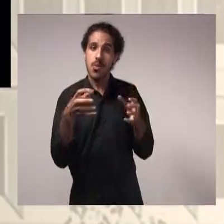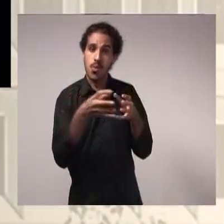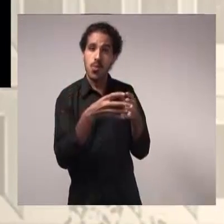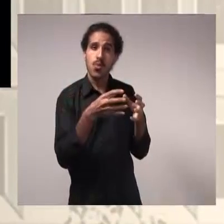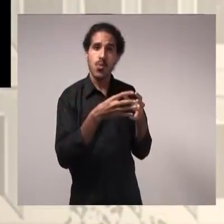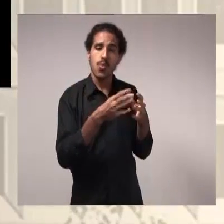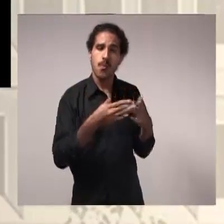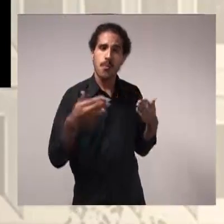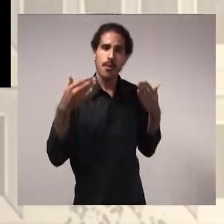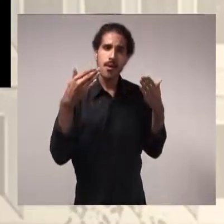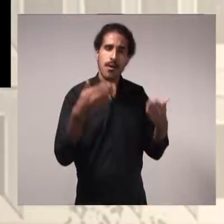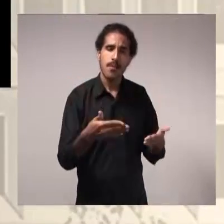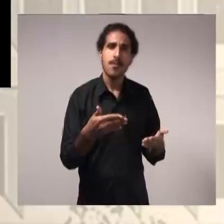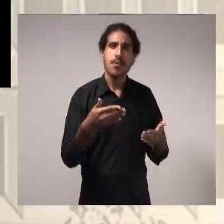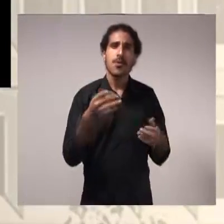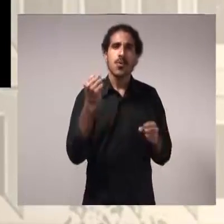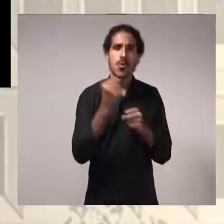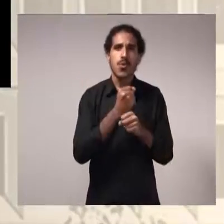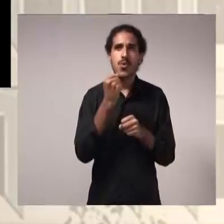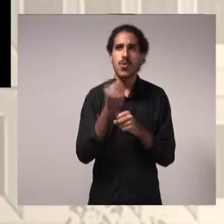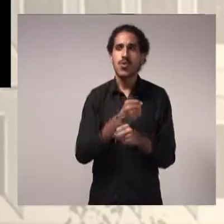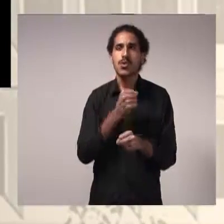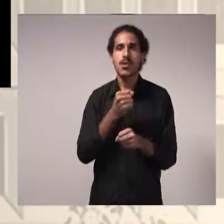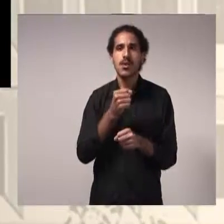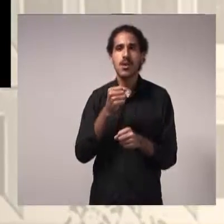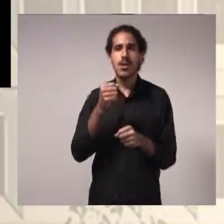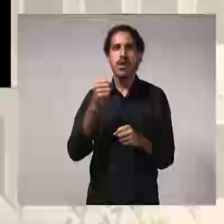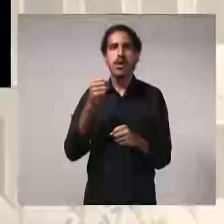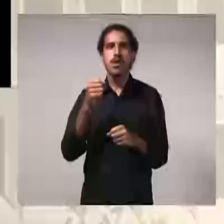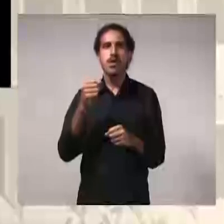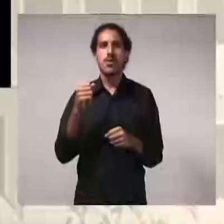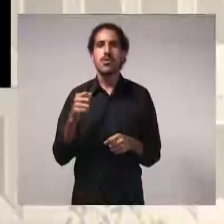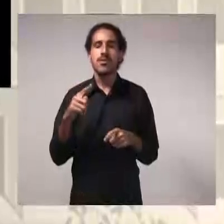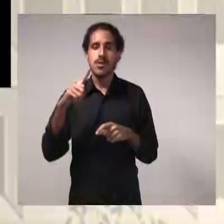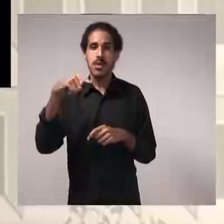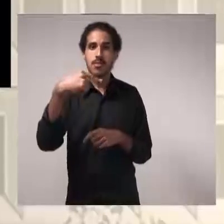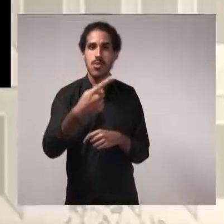execução da obra e da manutenção da obra.